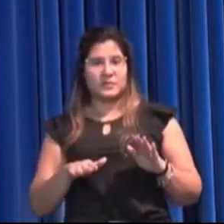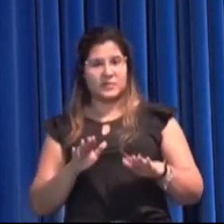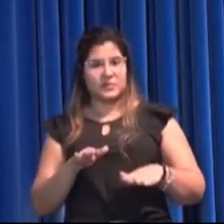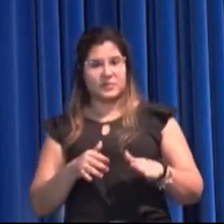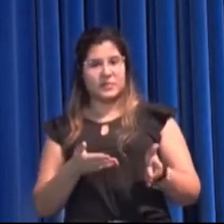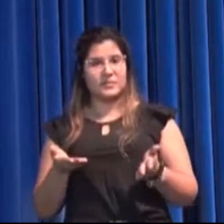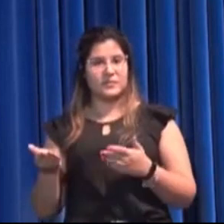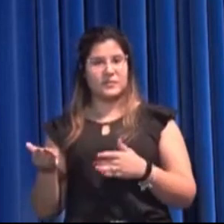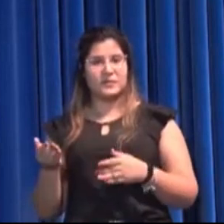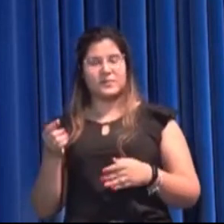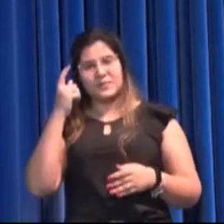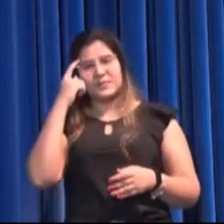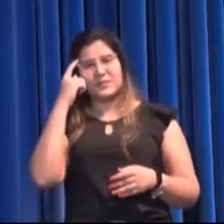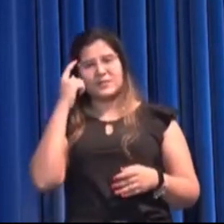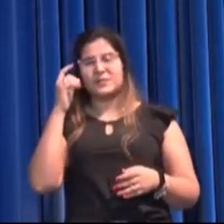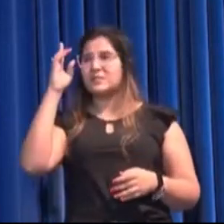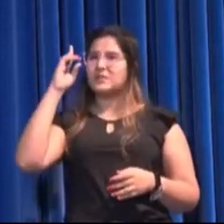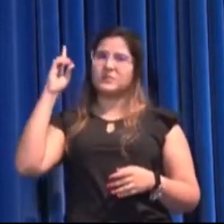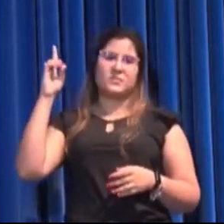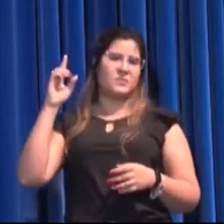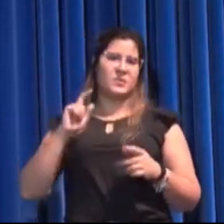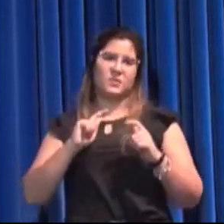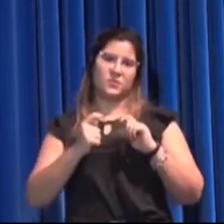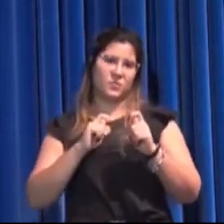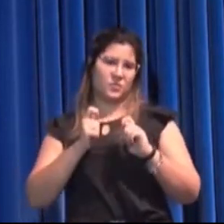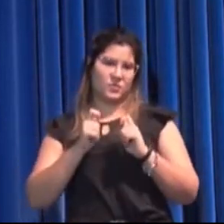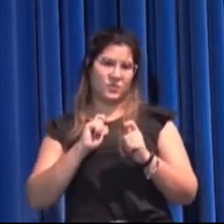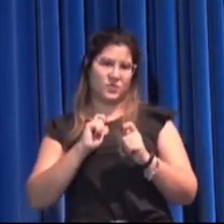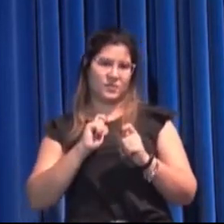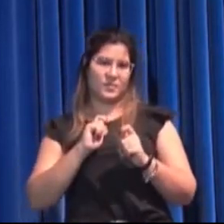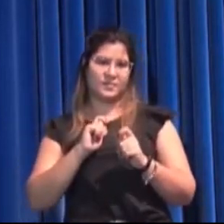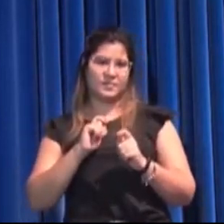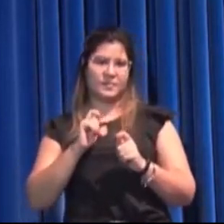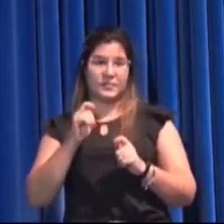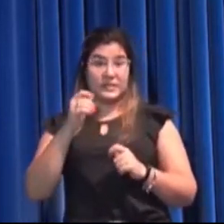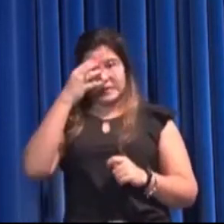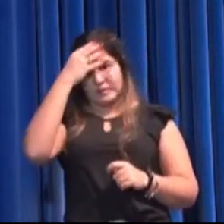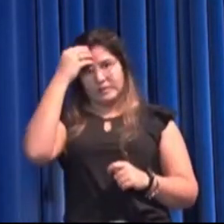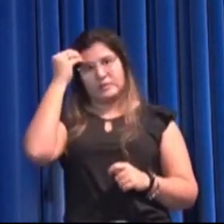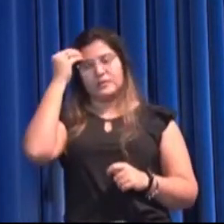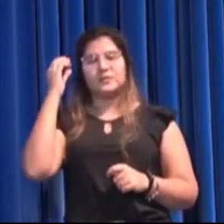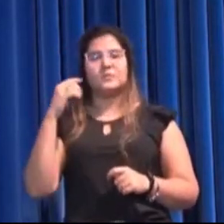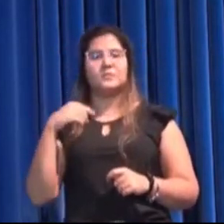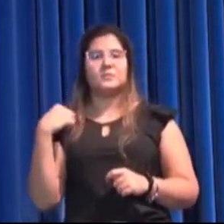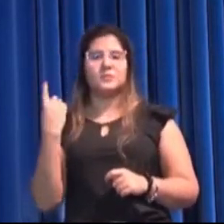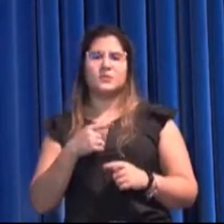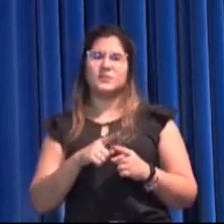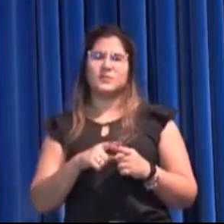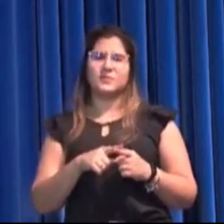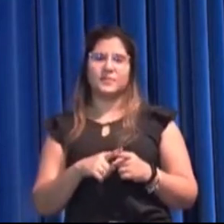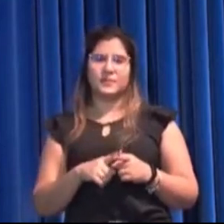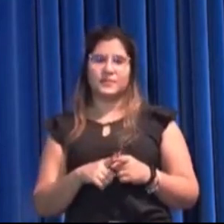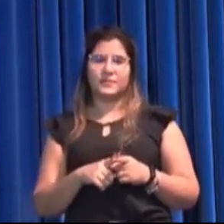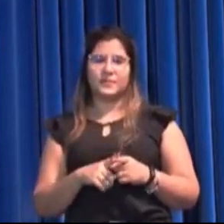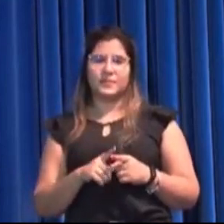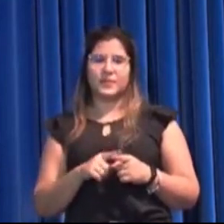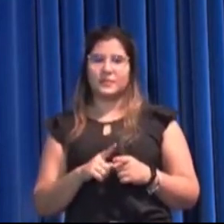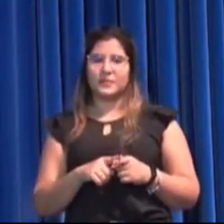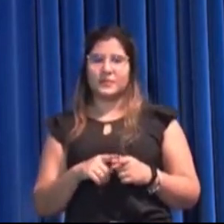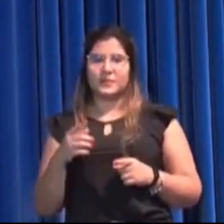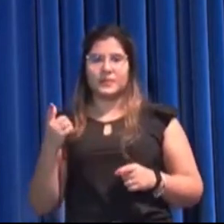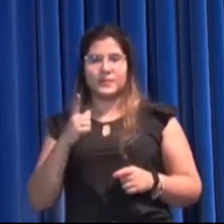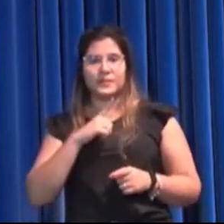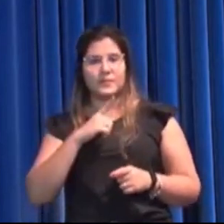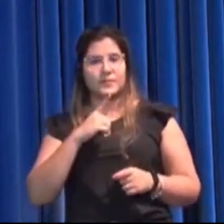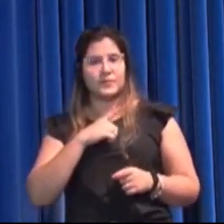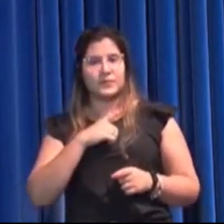está no controle, ou que Deus de repente esqueceu de nós, ou que... Por quê? Porque nós não vemos